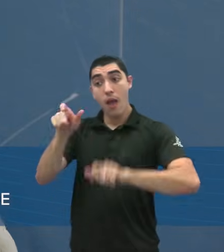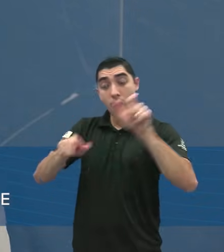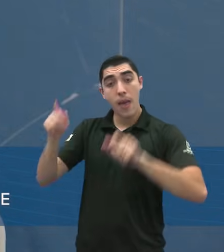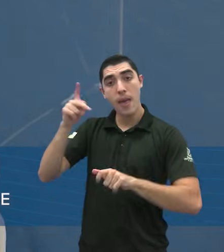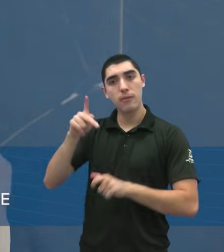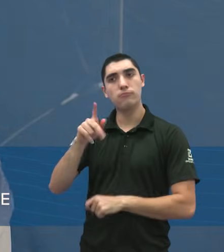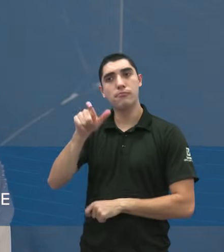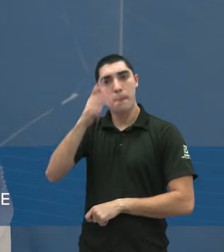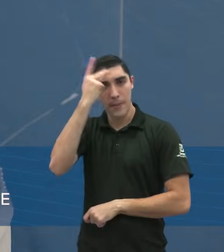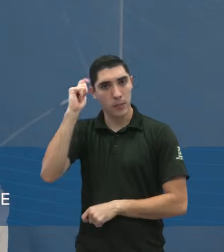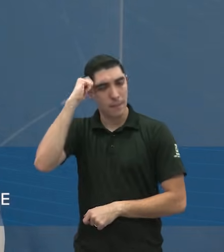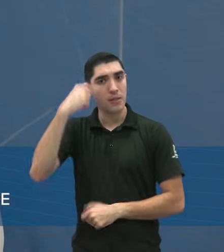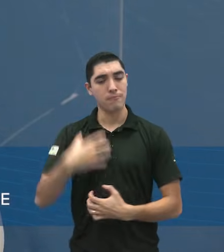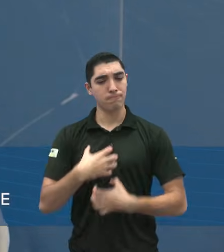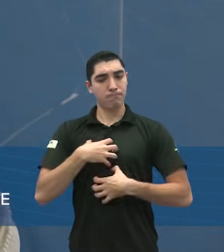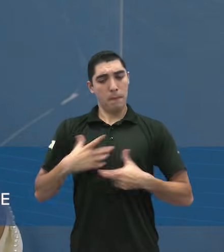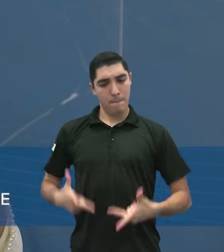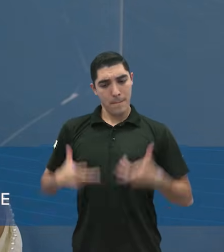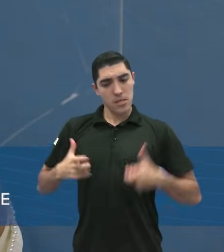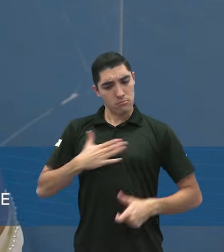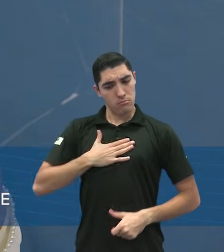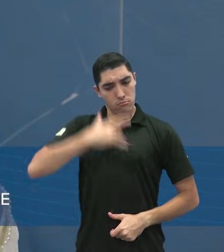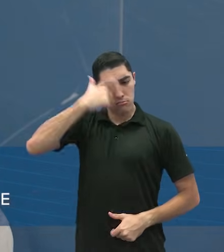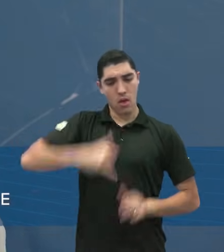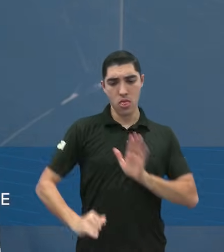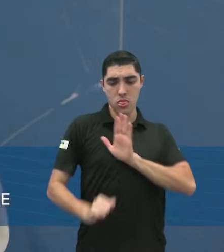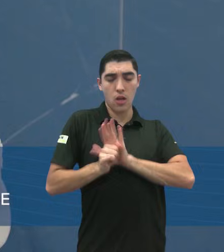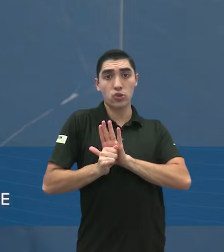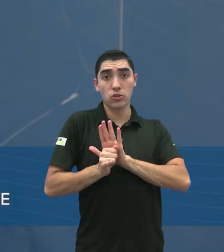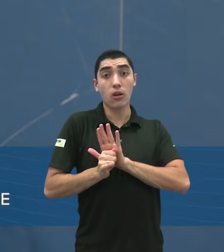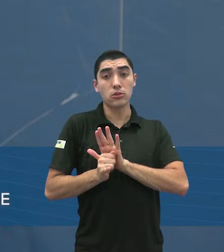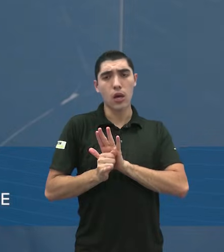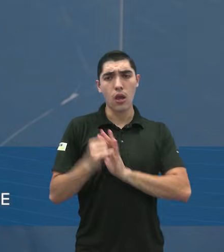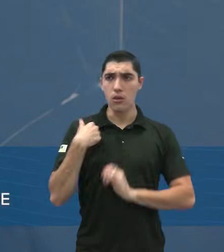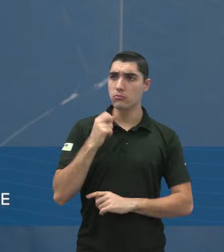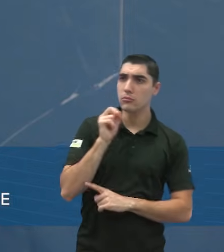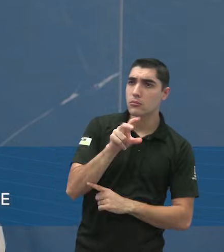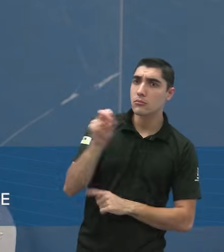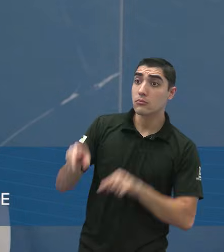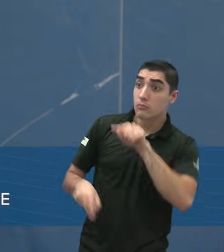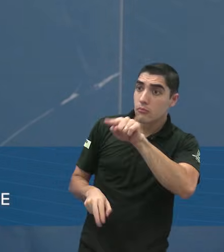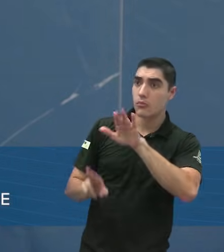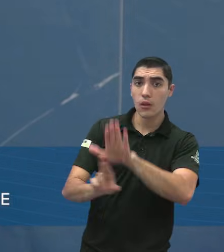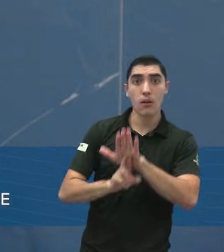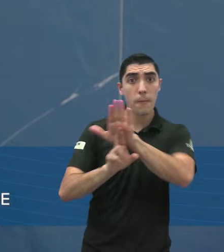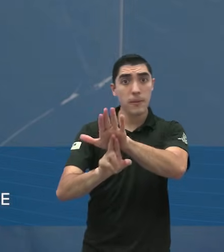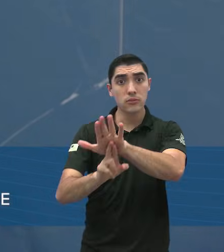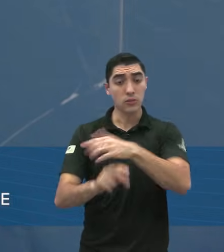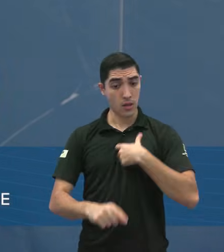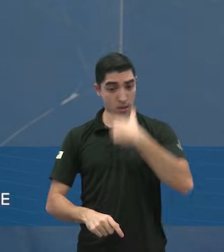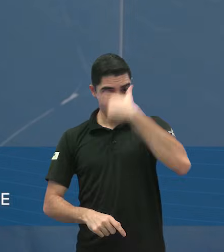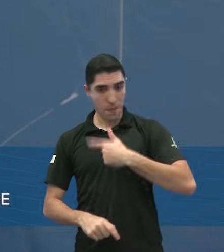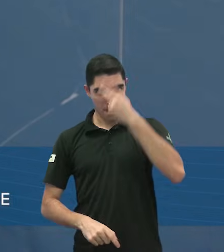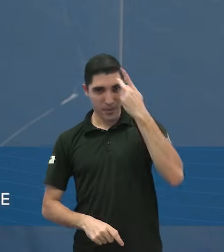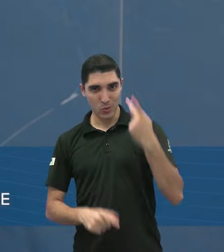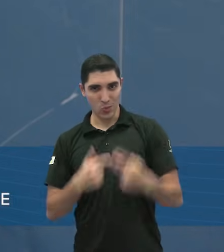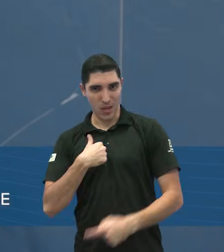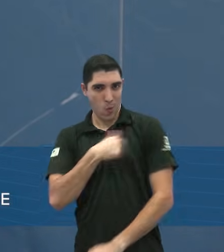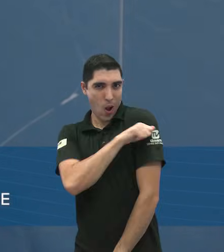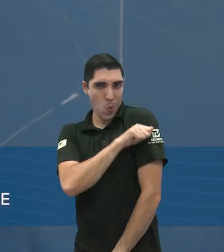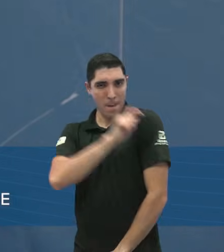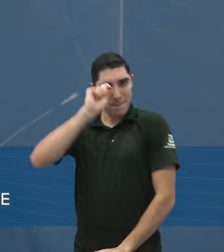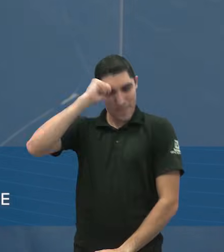identidade, e a questão da identidade toca tanto o estudante, poder ter representatividade, o estudante negro se sentir seguro, ver